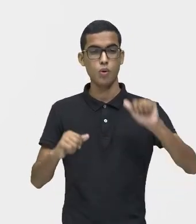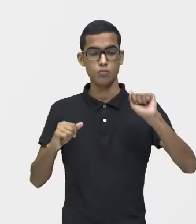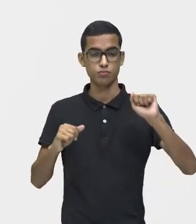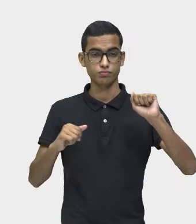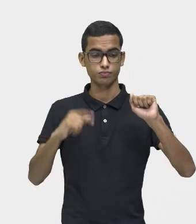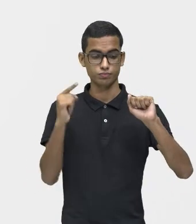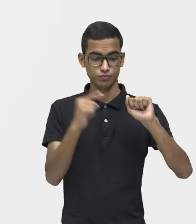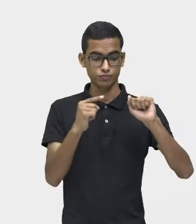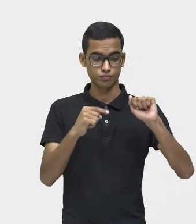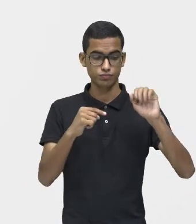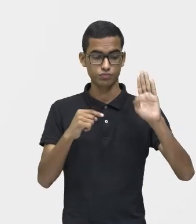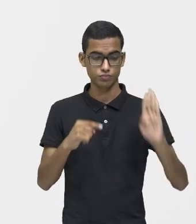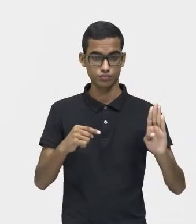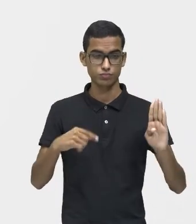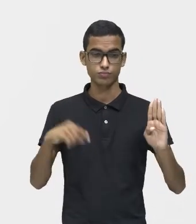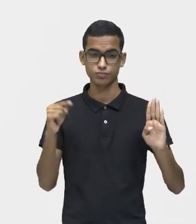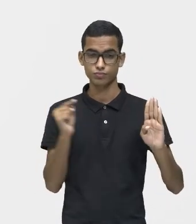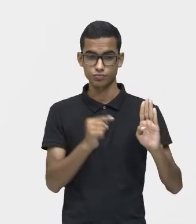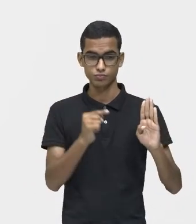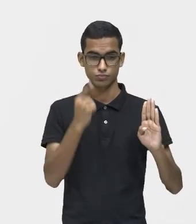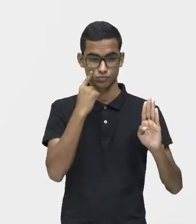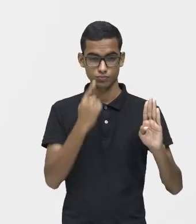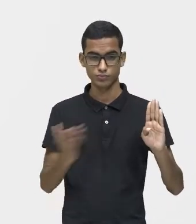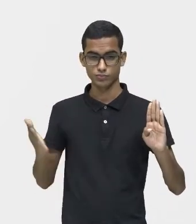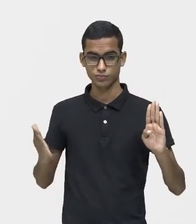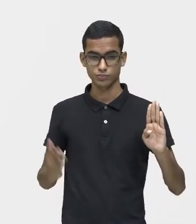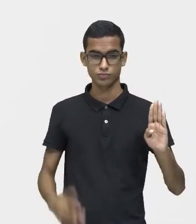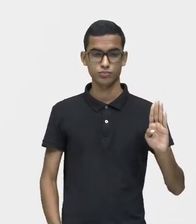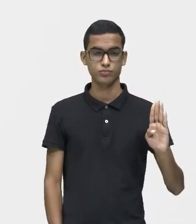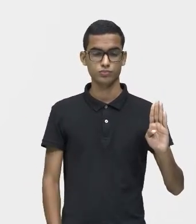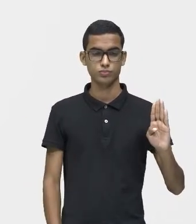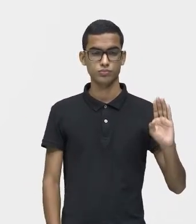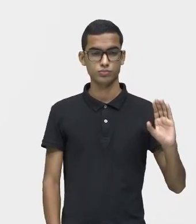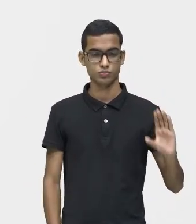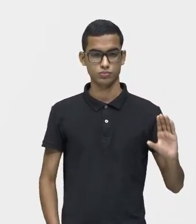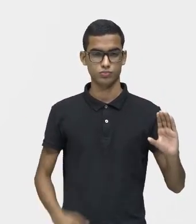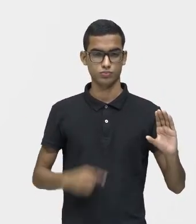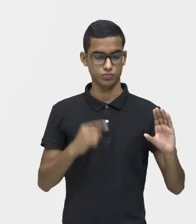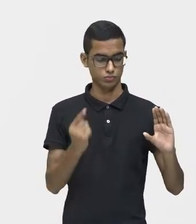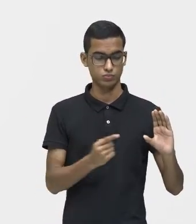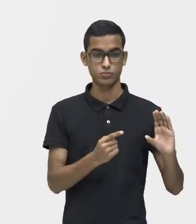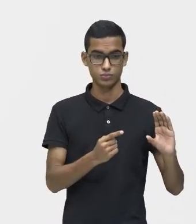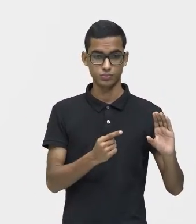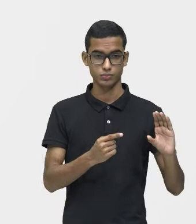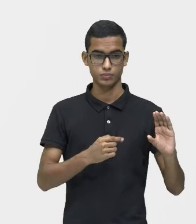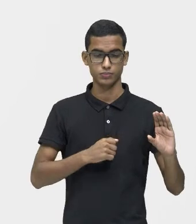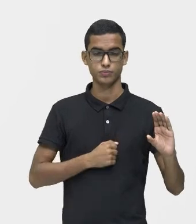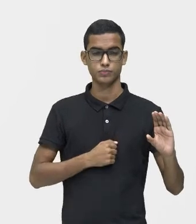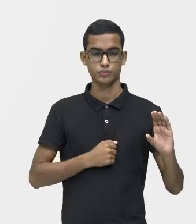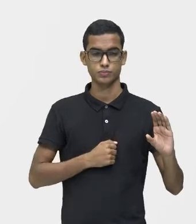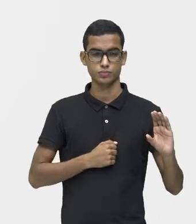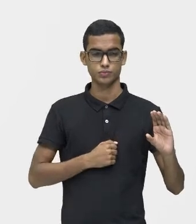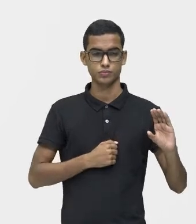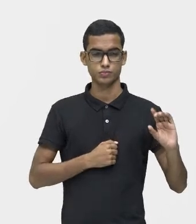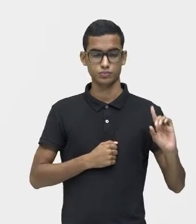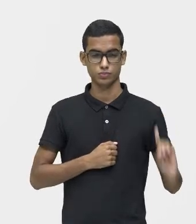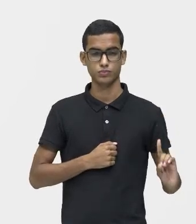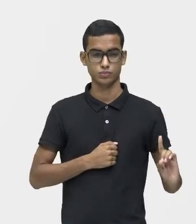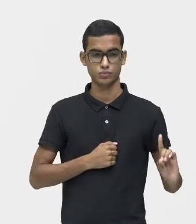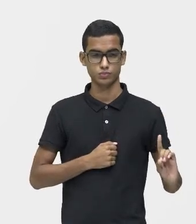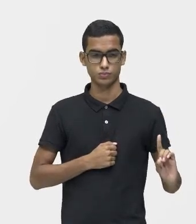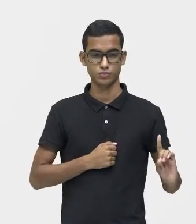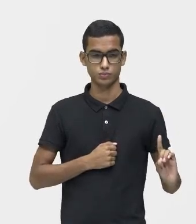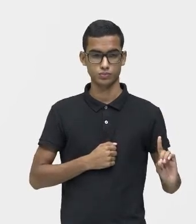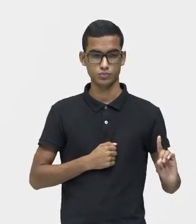íleo. B, jejuno, íleo e bile. C, duodeno, bile e jejuno, ou D,